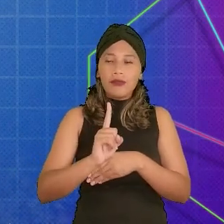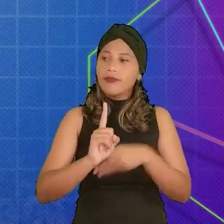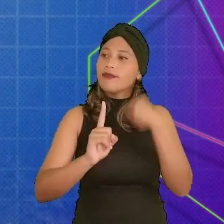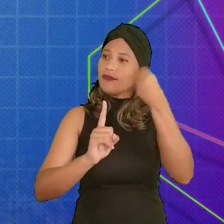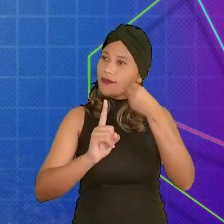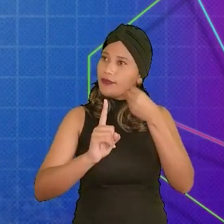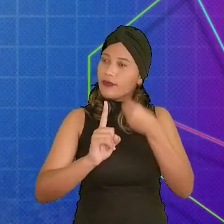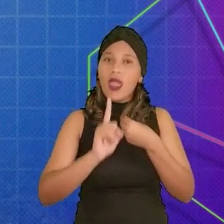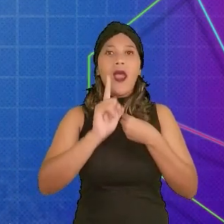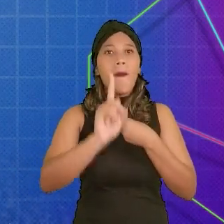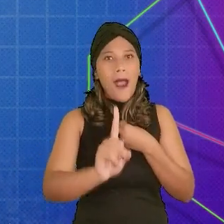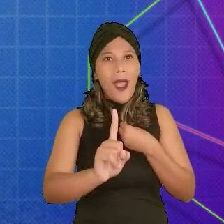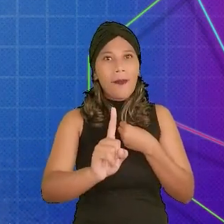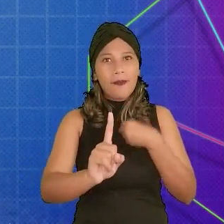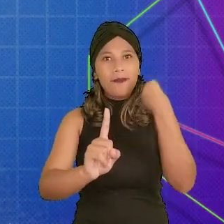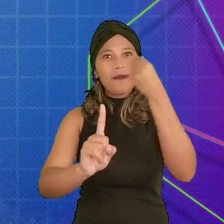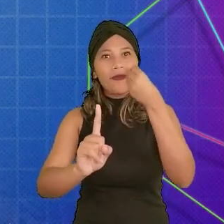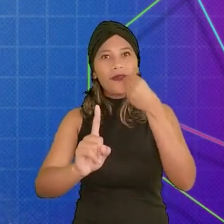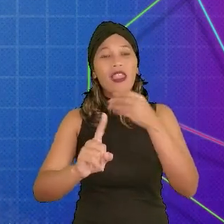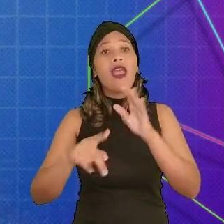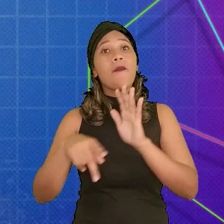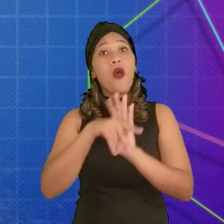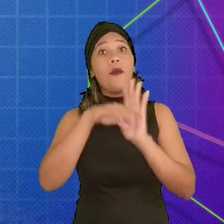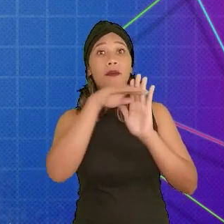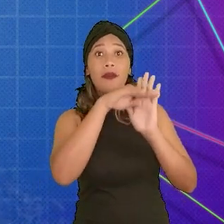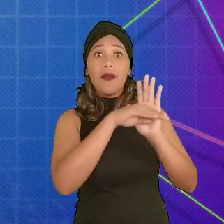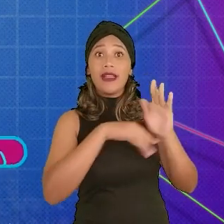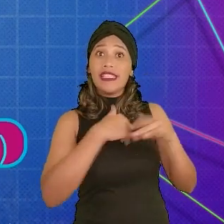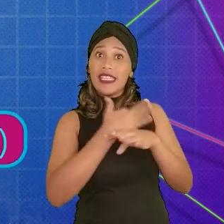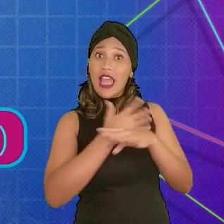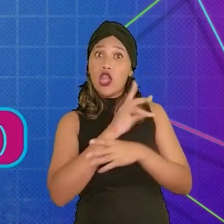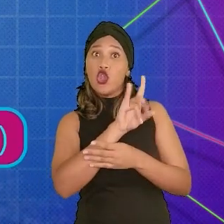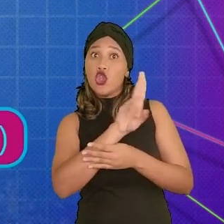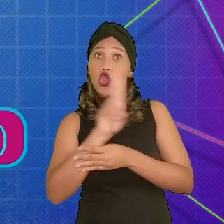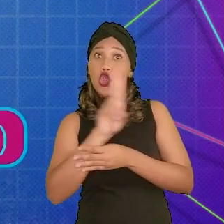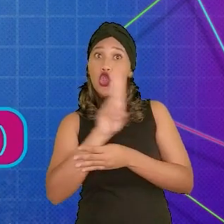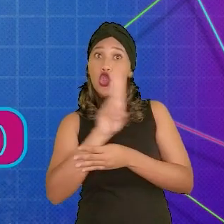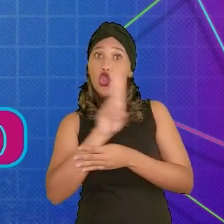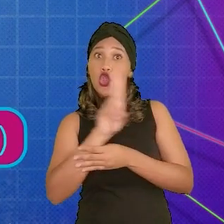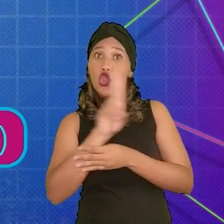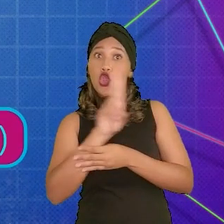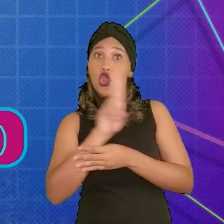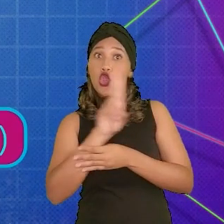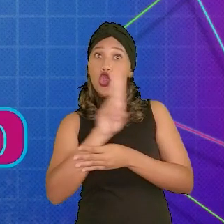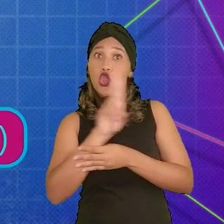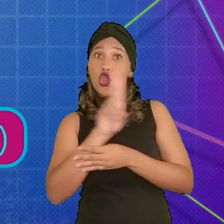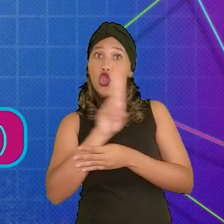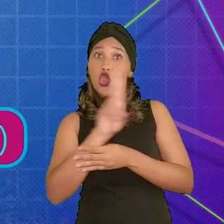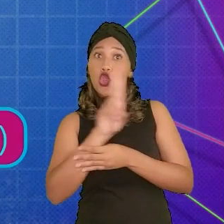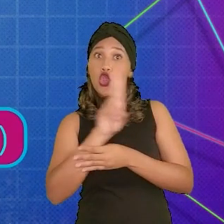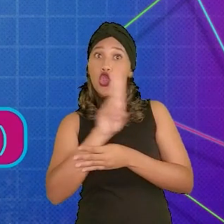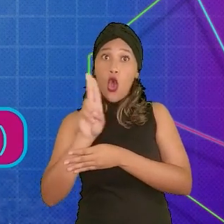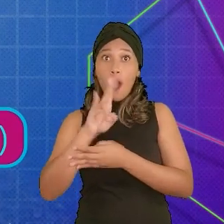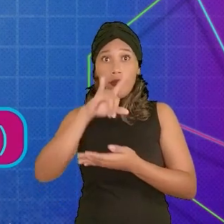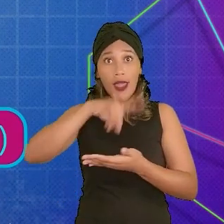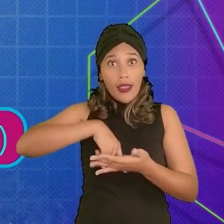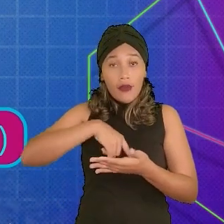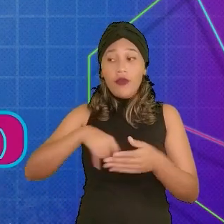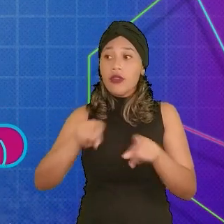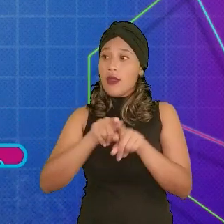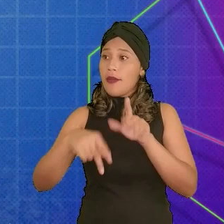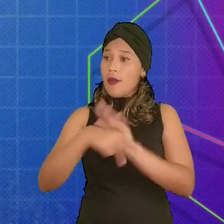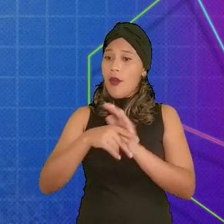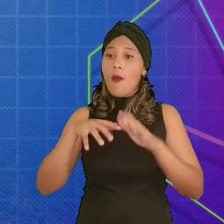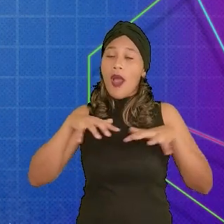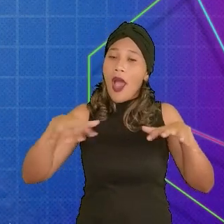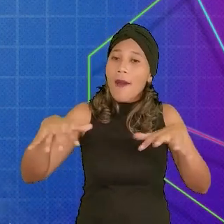Então, aqui entraria uma lista com o nome das cidades do jogo, nome do arquivo, Efeito sonoro referente ao que o professor está citando. designação